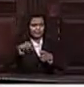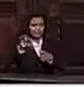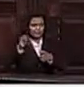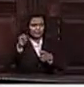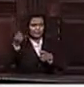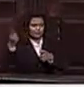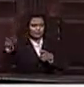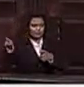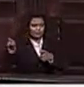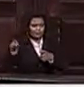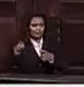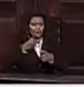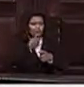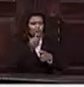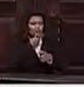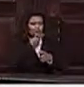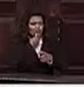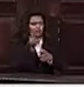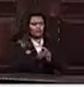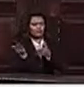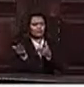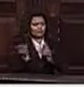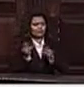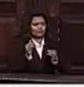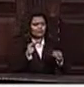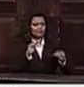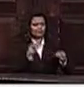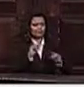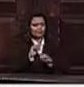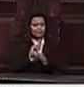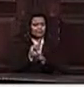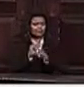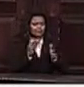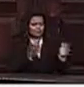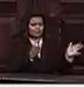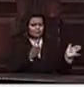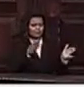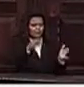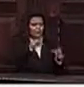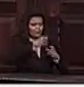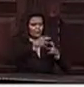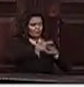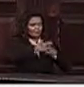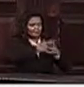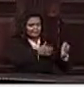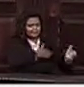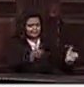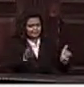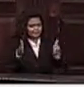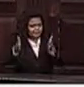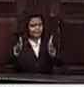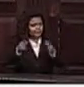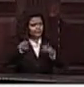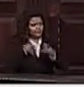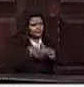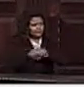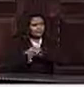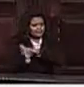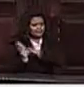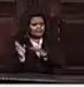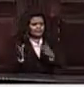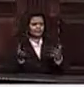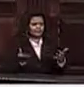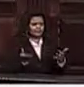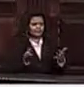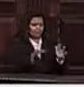roubada exatamente naquela comunidade. É bom lembrar que o roubo de carga foi o indicador de